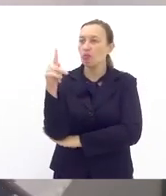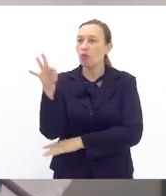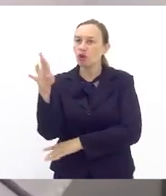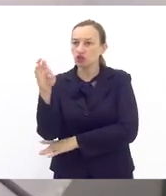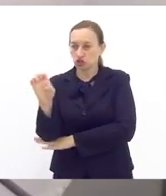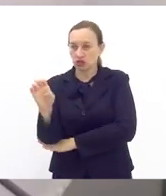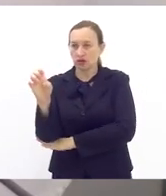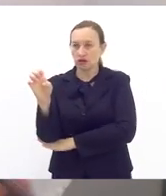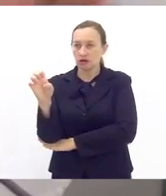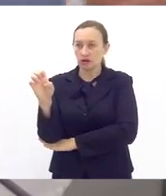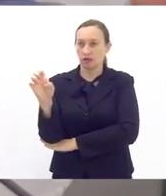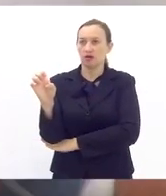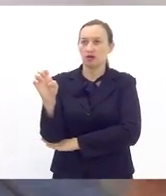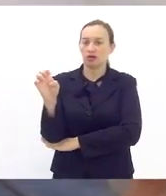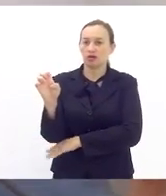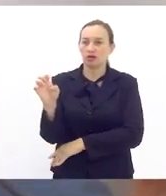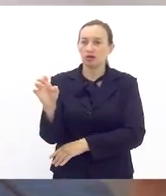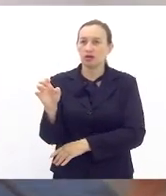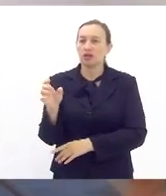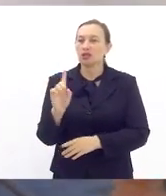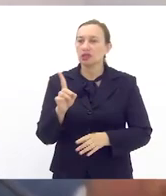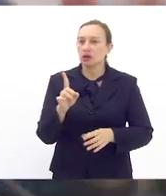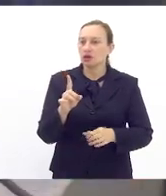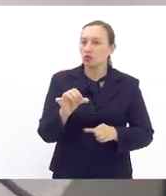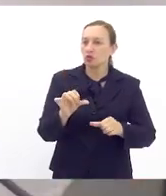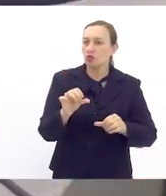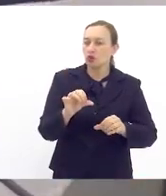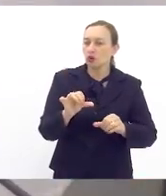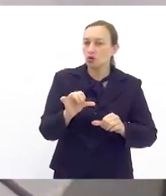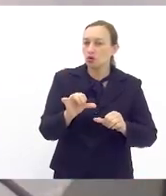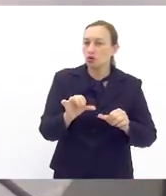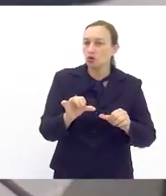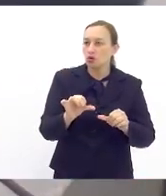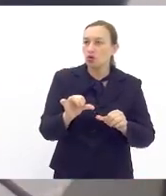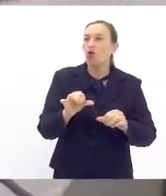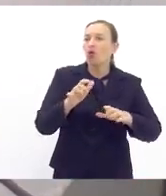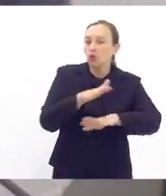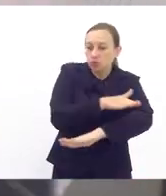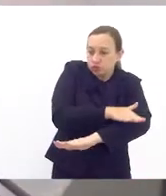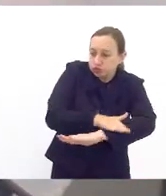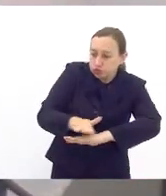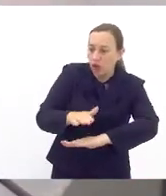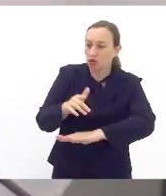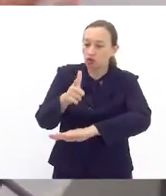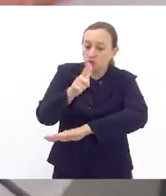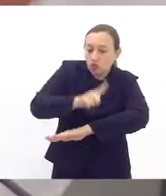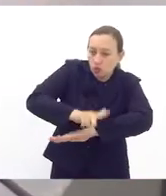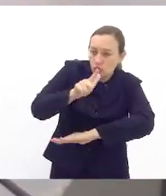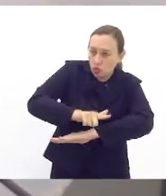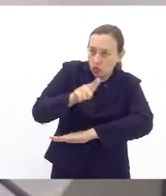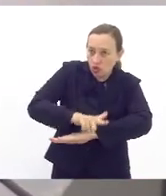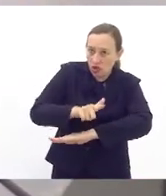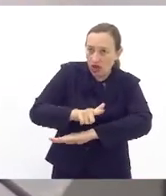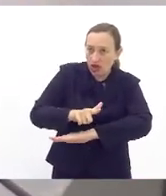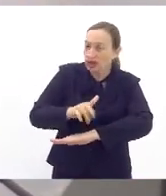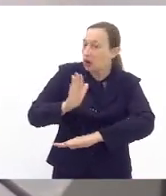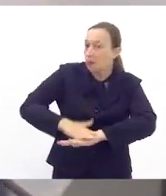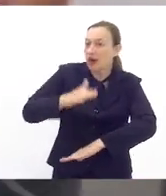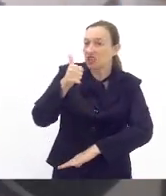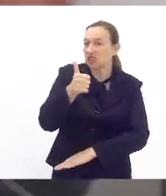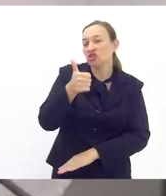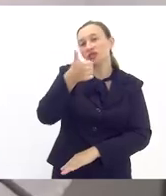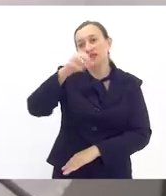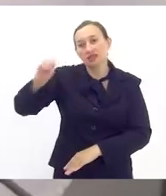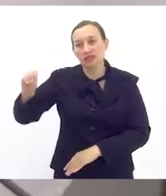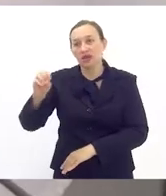a gente faz a pavimentação cria a topografia coloca a estrada no lugar que ela tem que ser Eita o poste no meio da vida nós temos mais de 100 impostos em Maricá e alguns